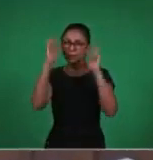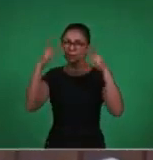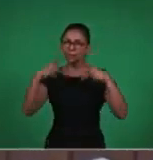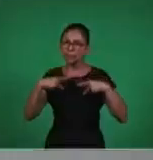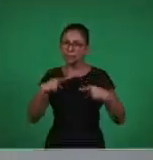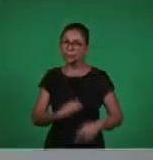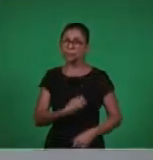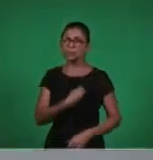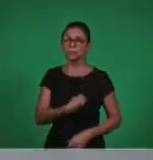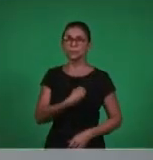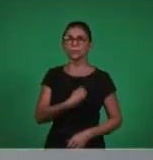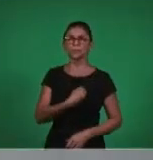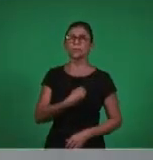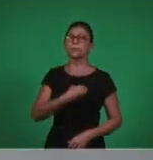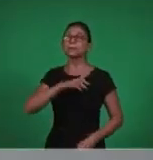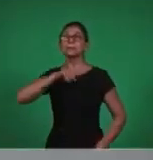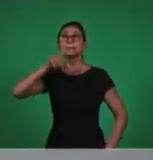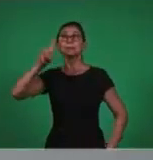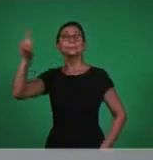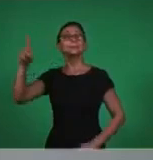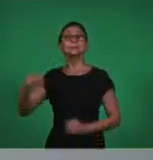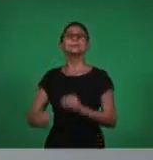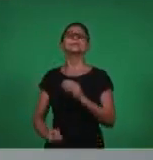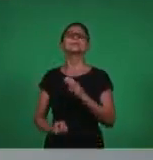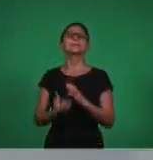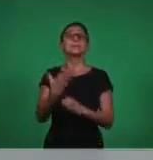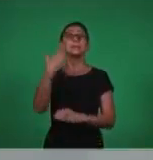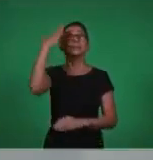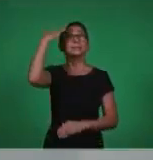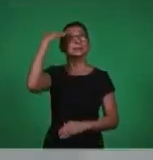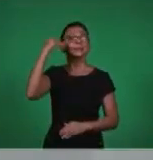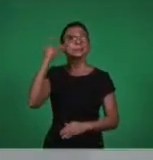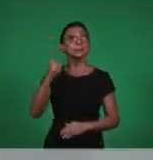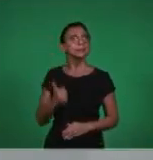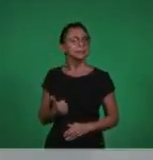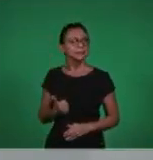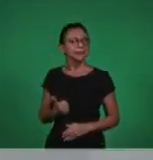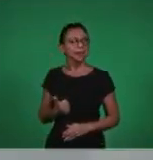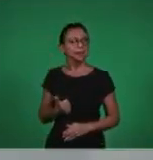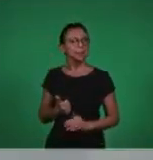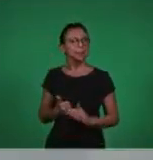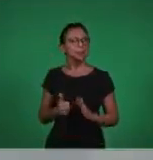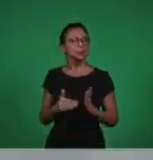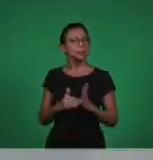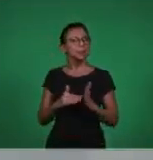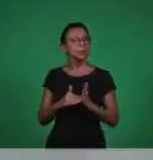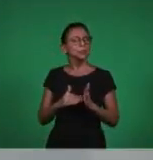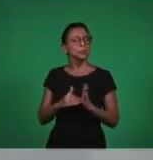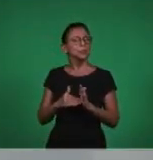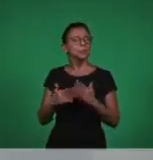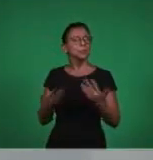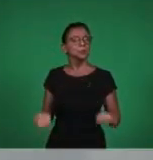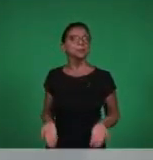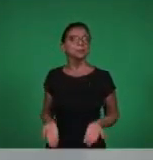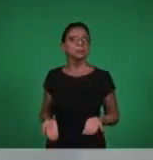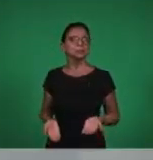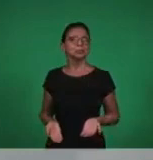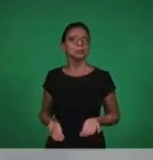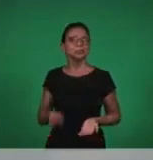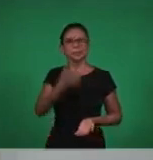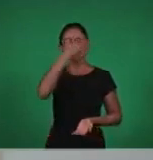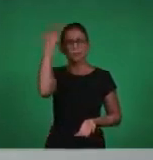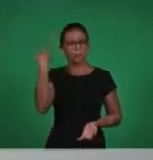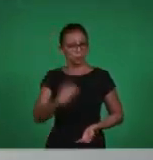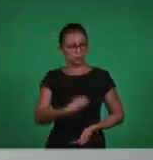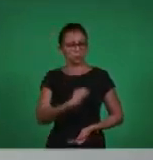ele criou, observe, e ele sabe até onde as pessoas vão poder viver. Ele diz